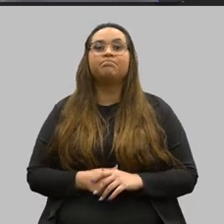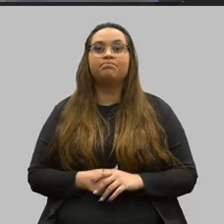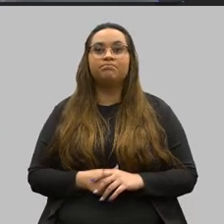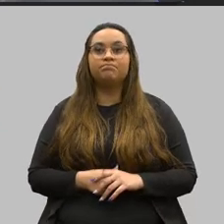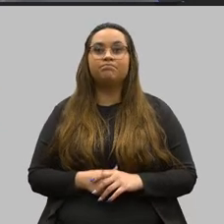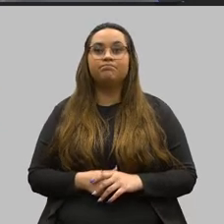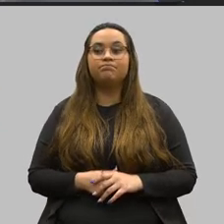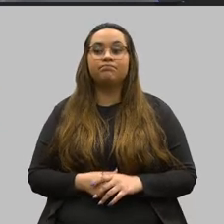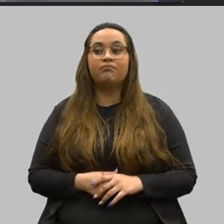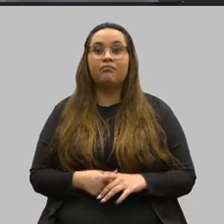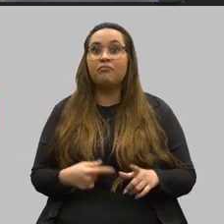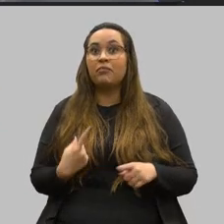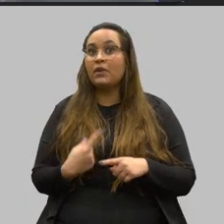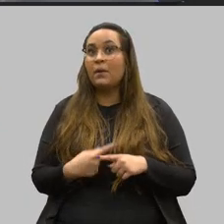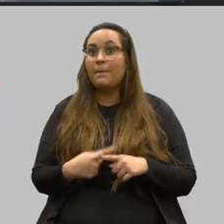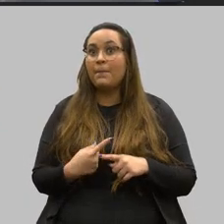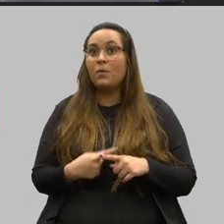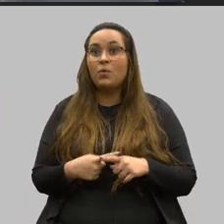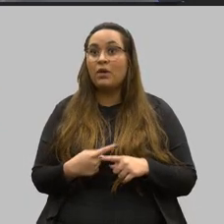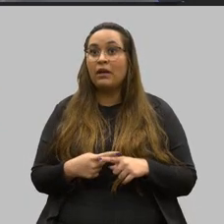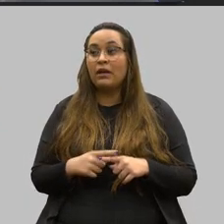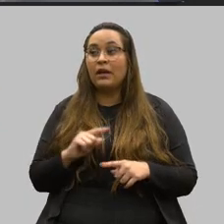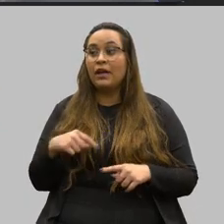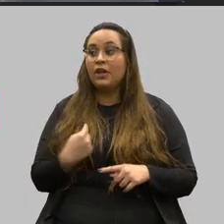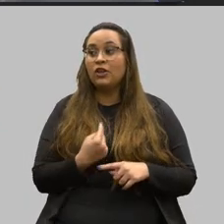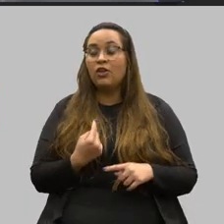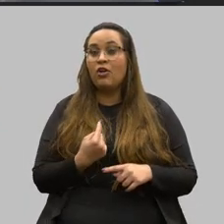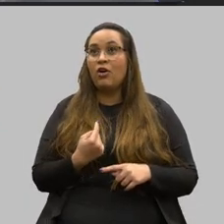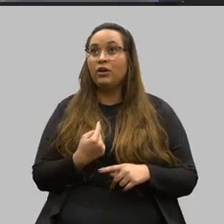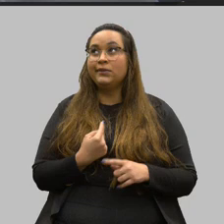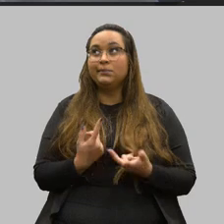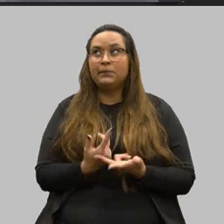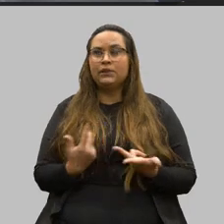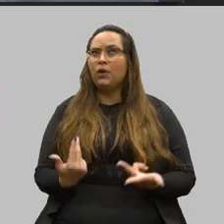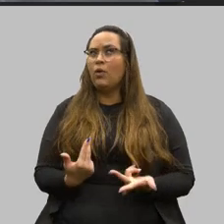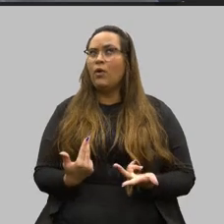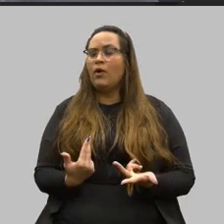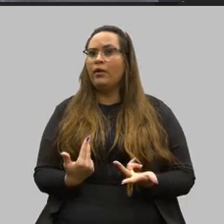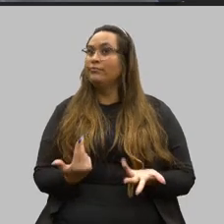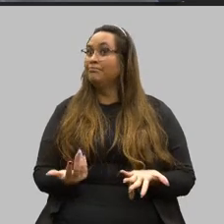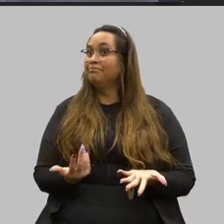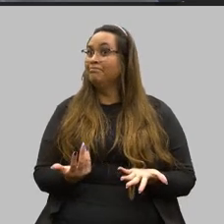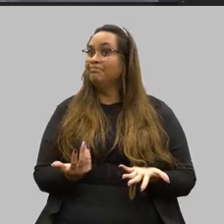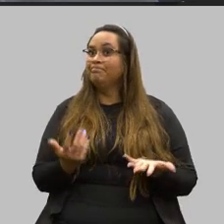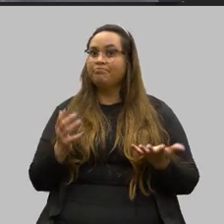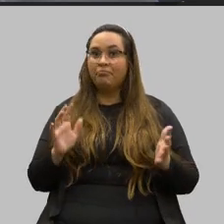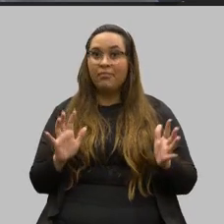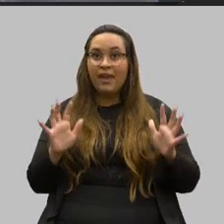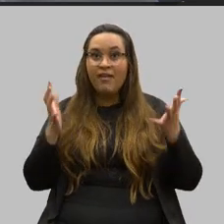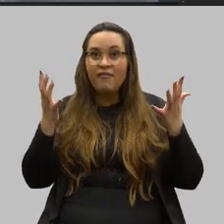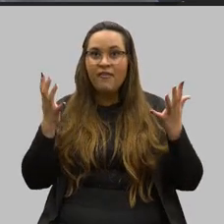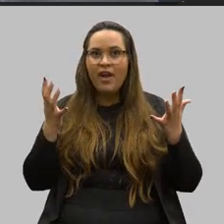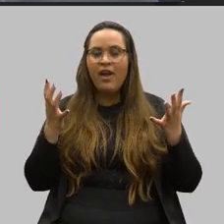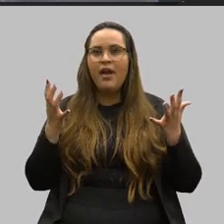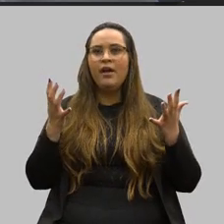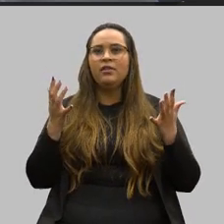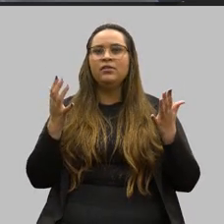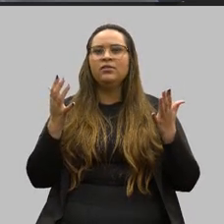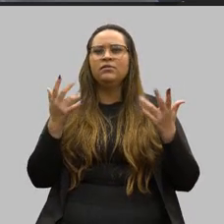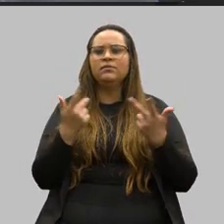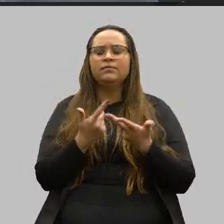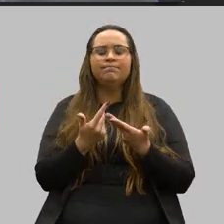porque nós estamos diante de algo que veio para ficar que são eventos eh extremos